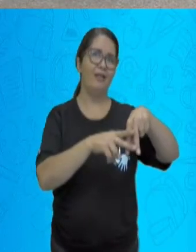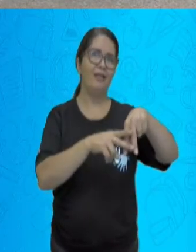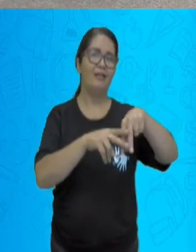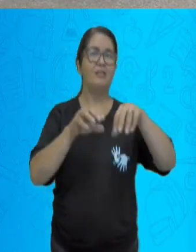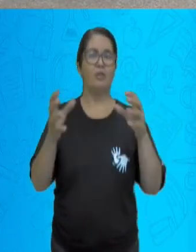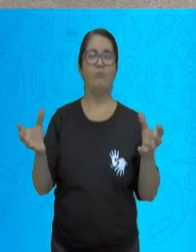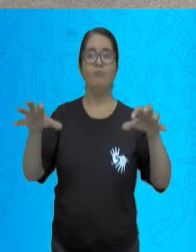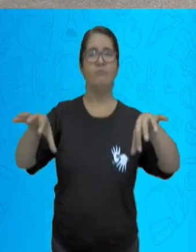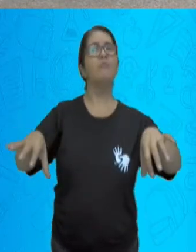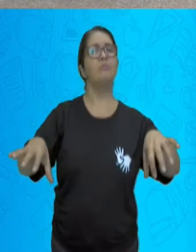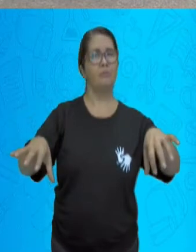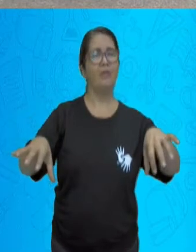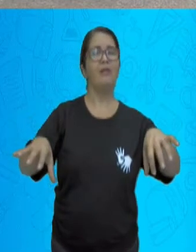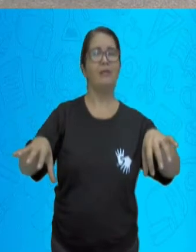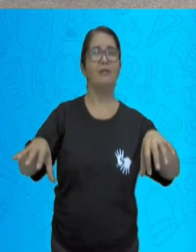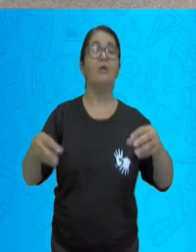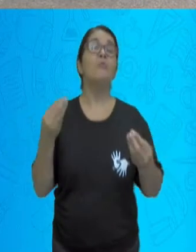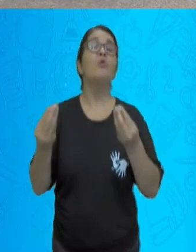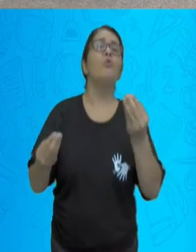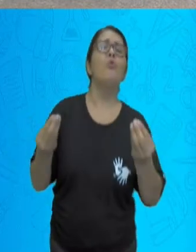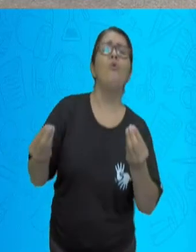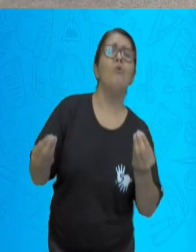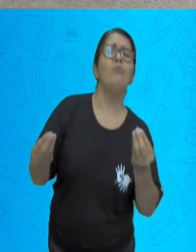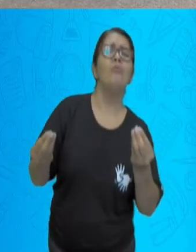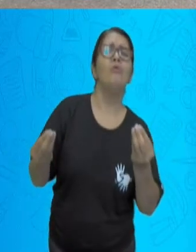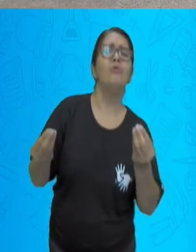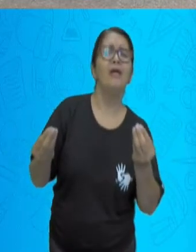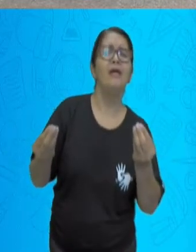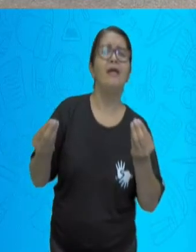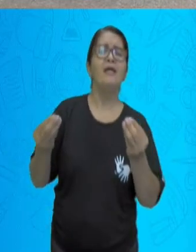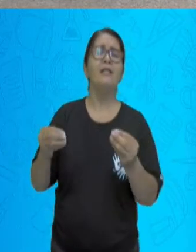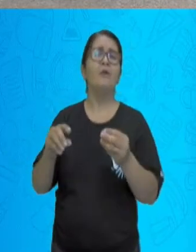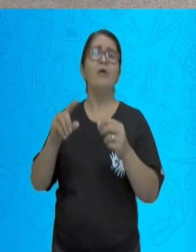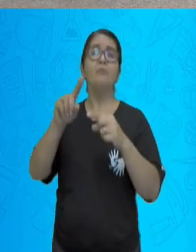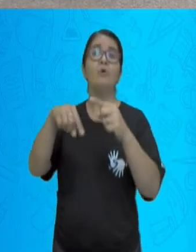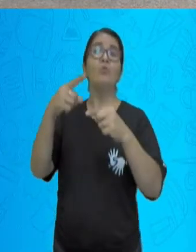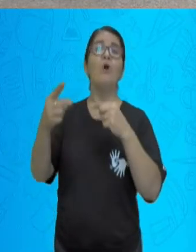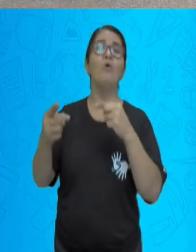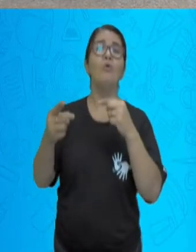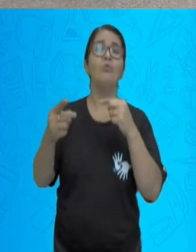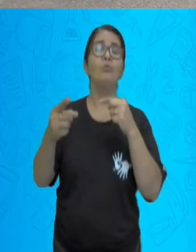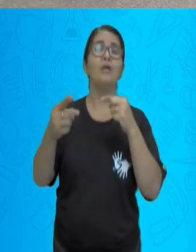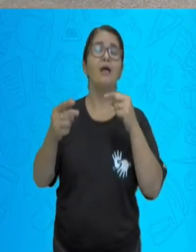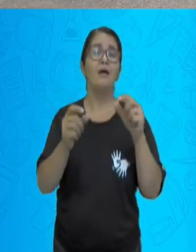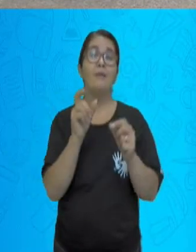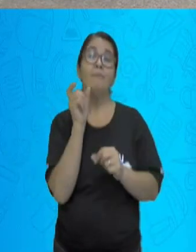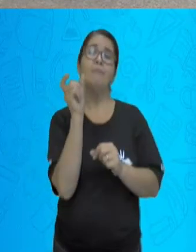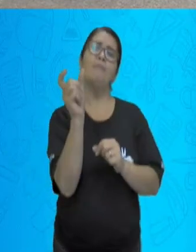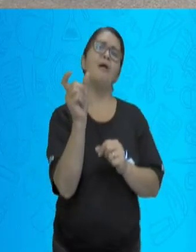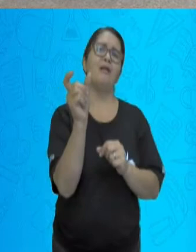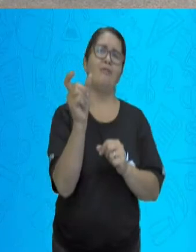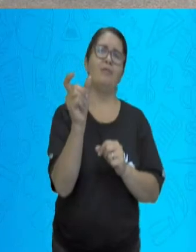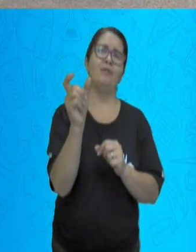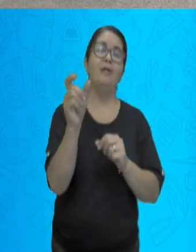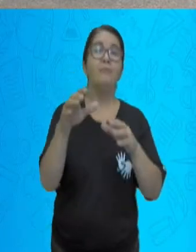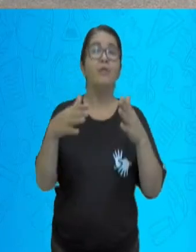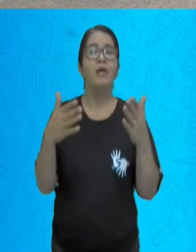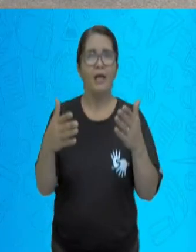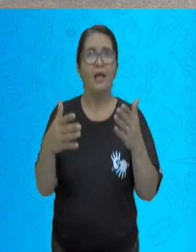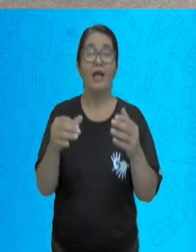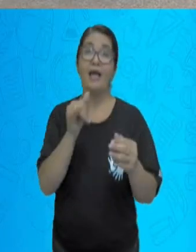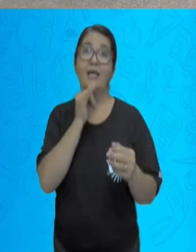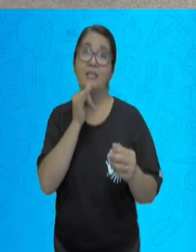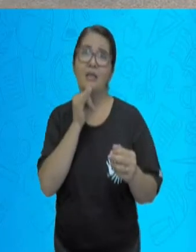fazem por meio de outra palavra. Utilizemos o exemplo do homem. Homem representa